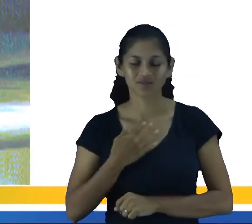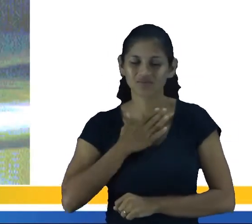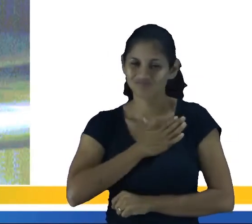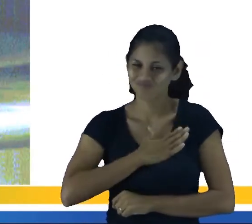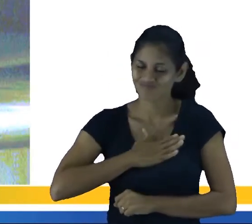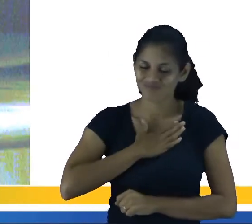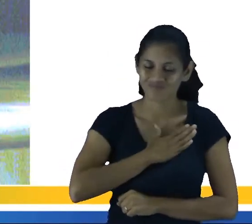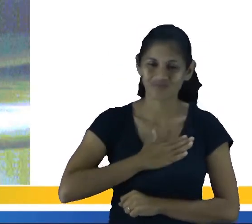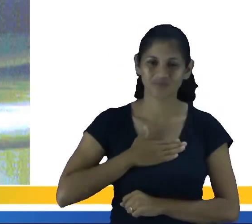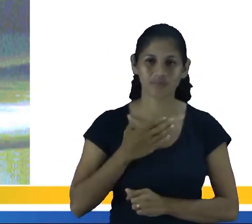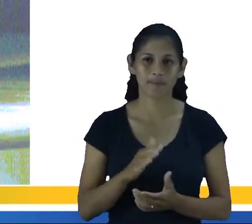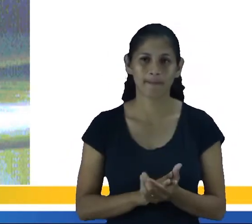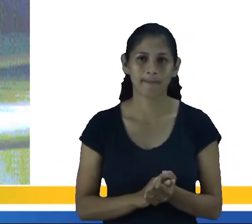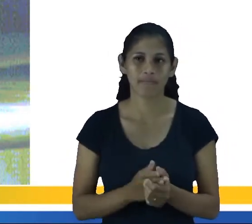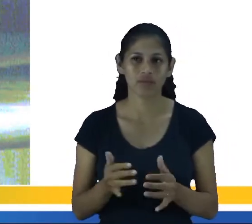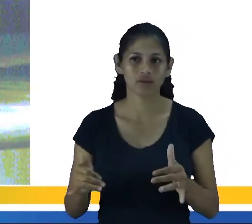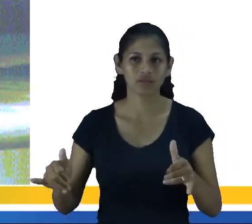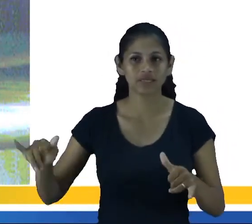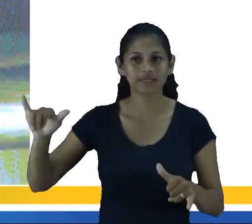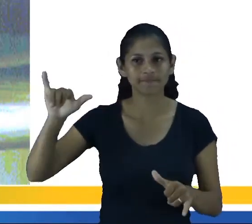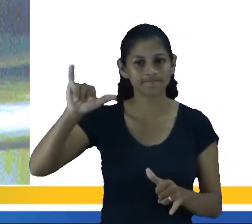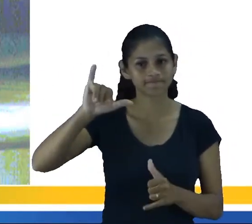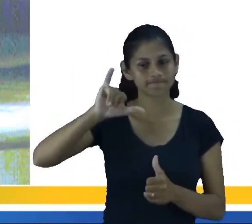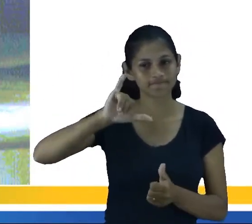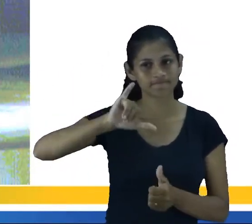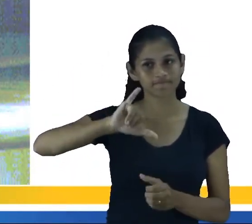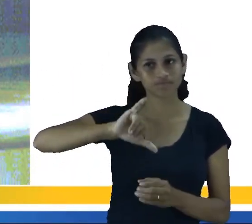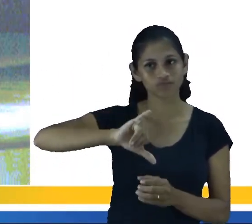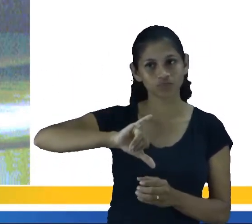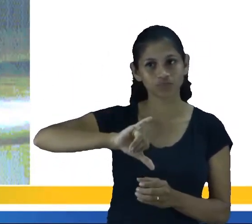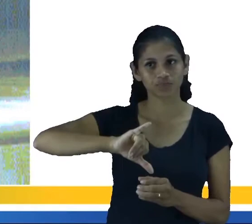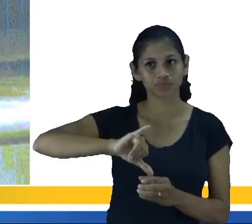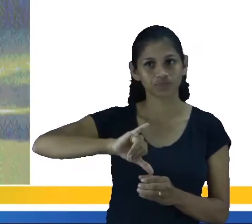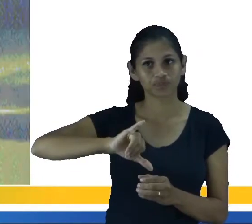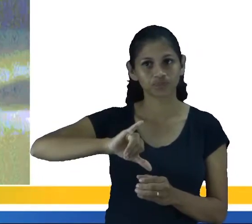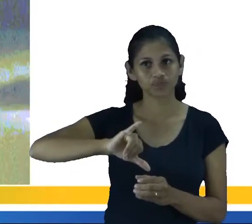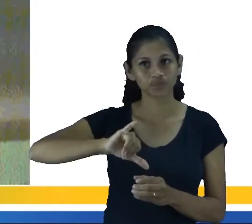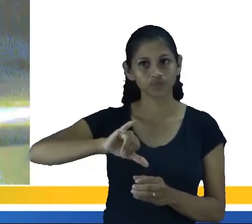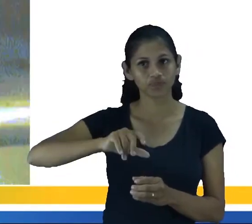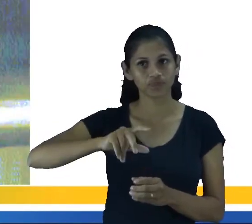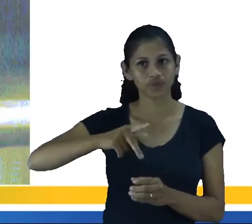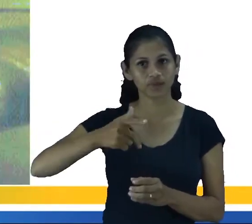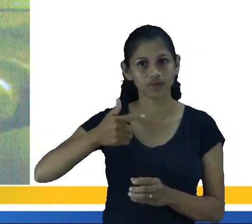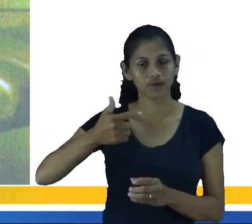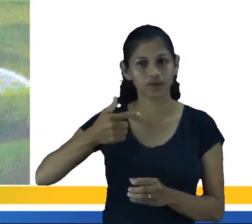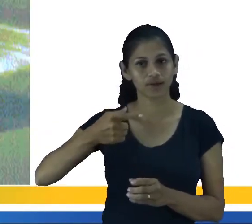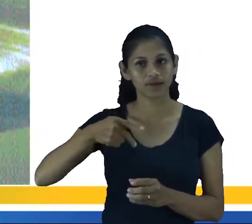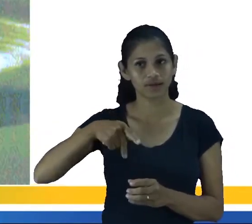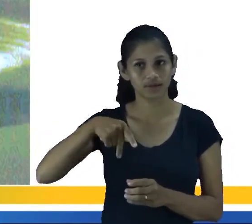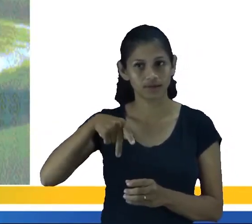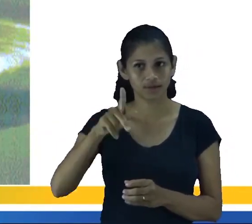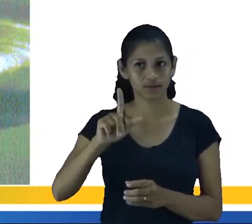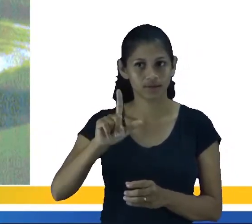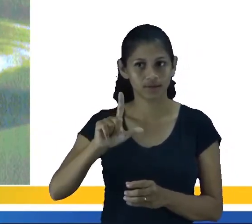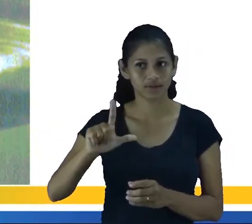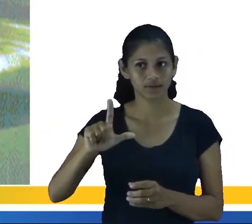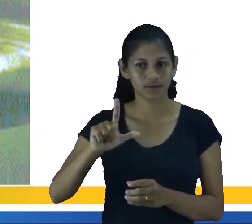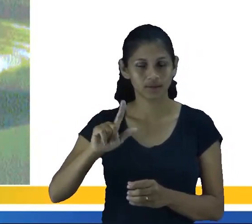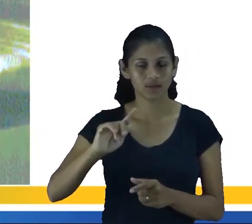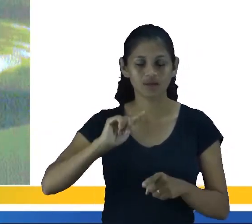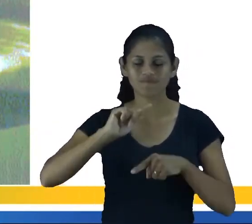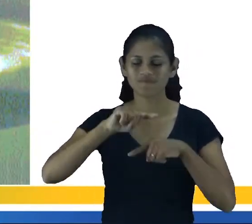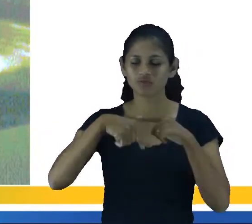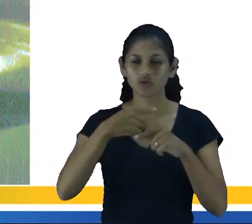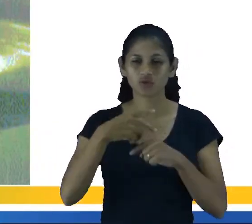Então, aqui, ó, a gente vai adicionar, né, a prata, ela é insolúvel, e aí depois de um tempo, gente, olha